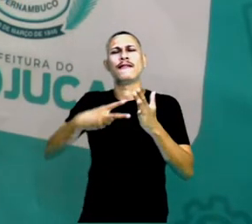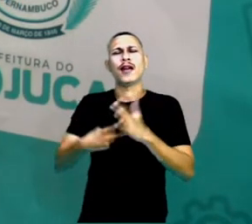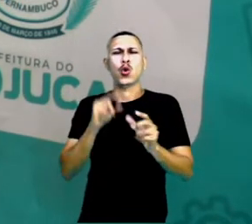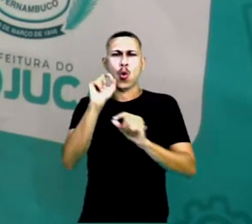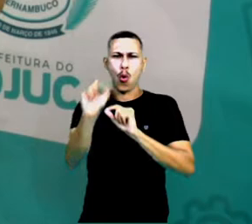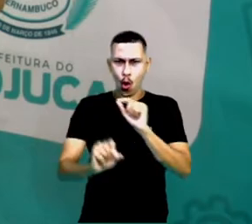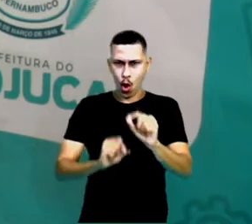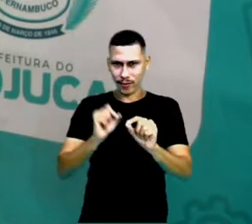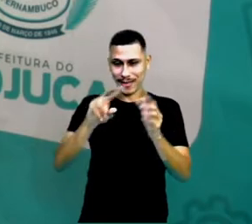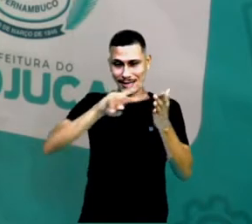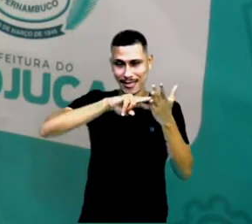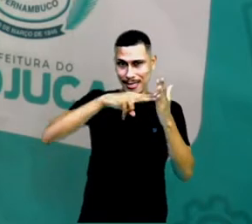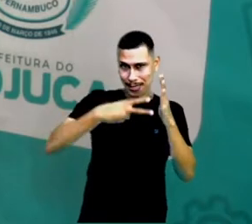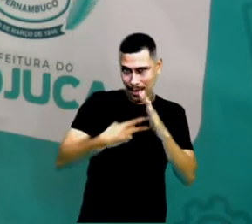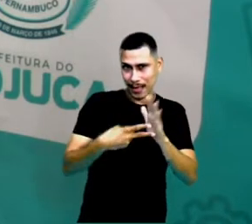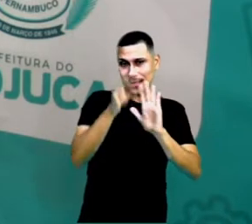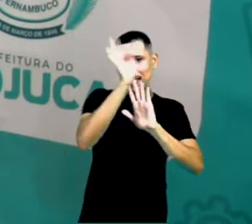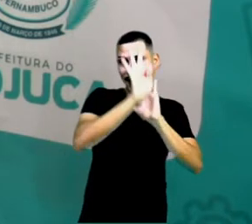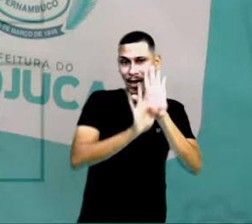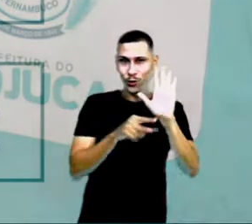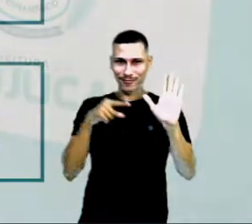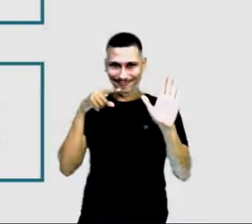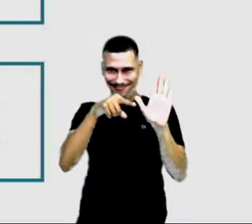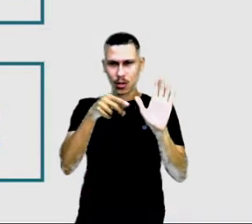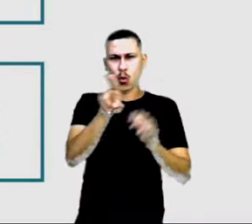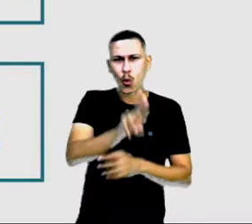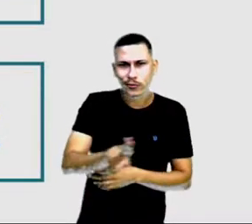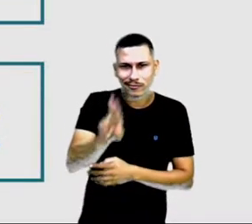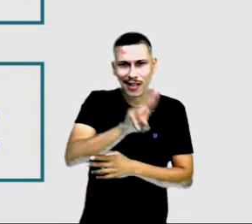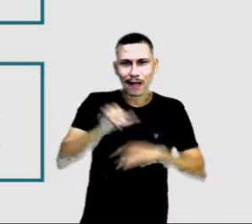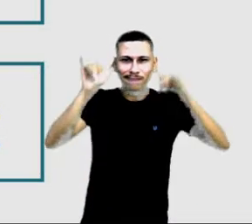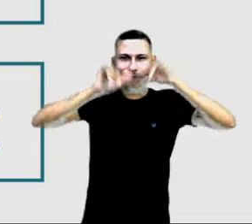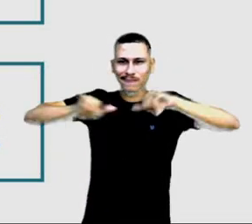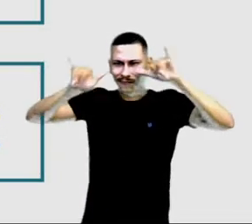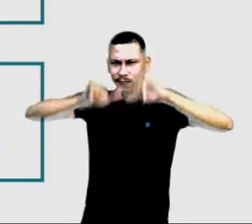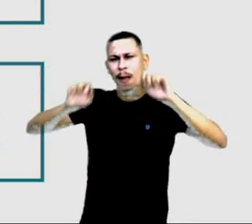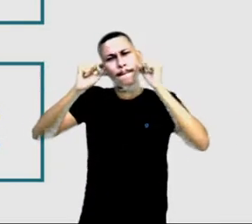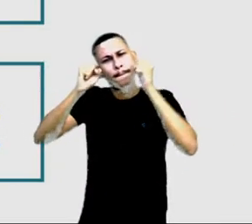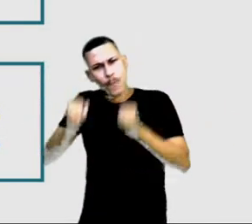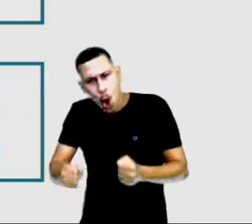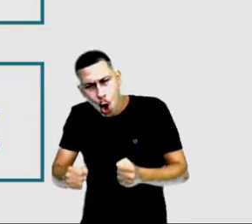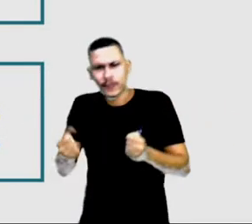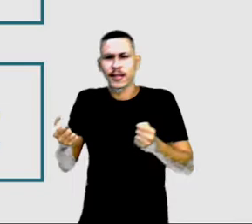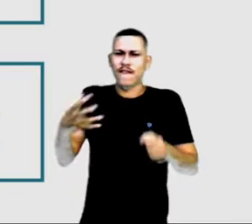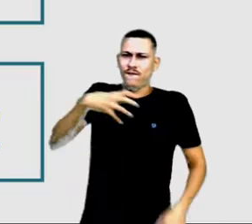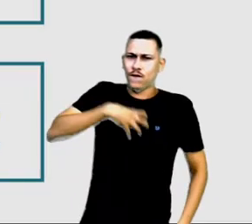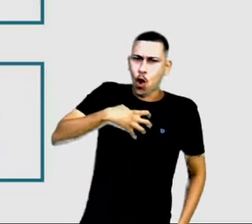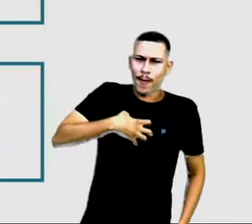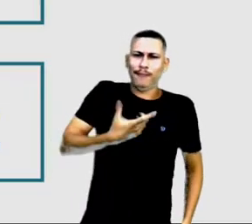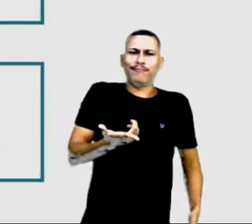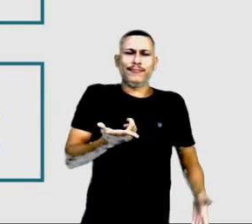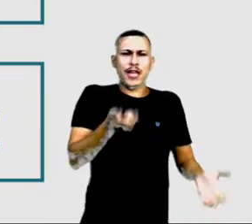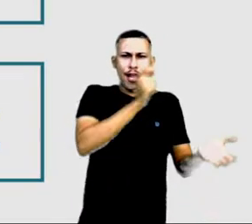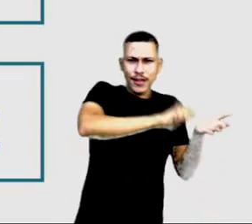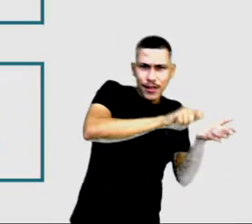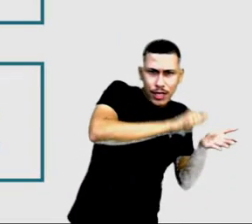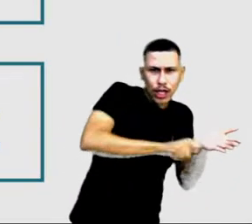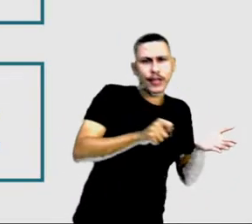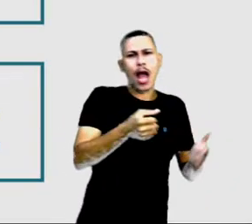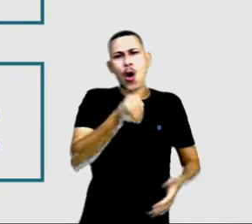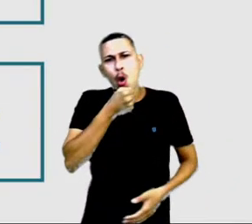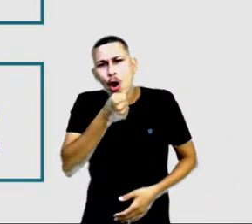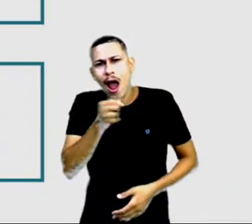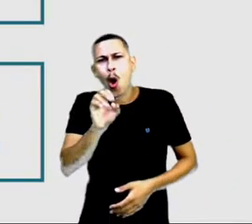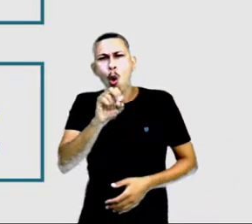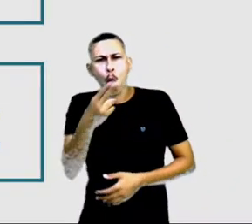que são veiculados nessas campanhas e que podem ser de natureza escrita, oral e visual, ou então pode